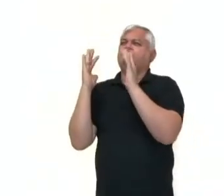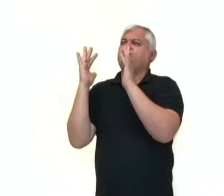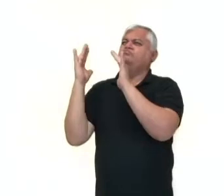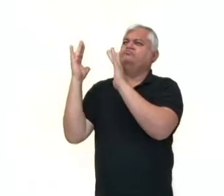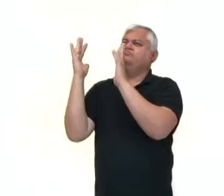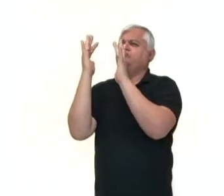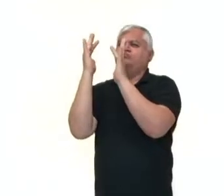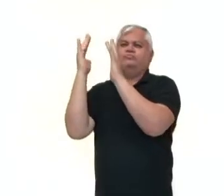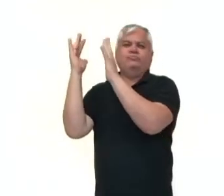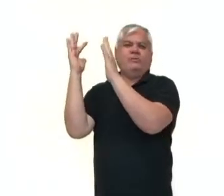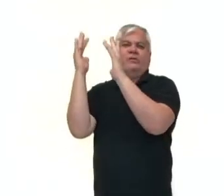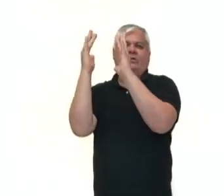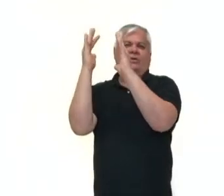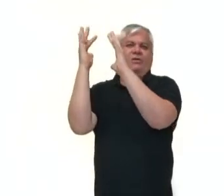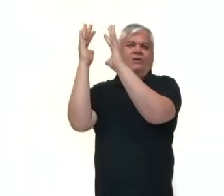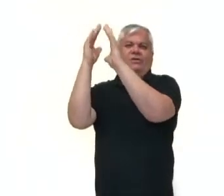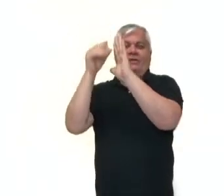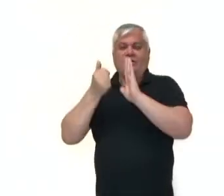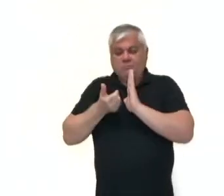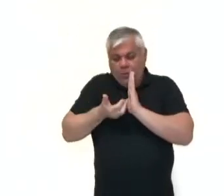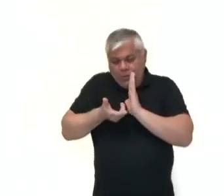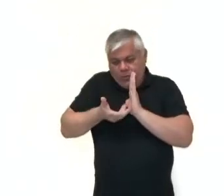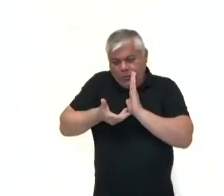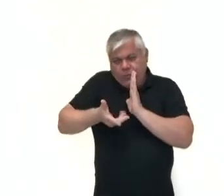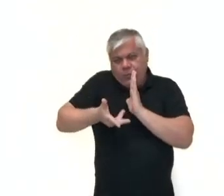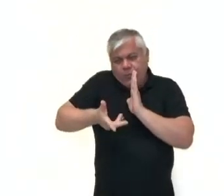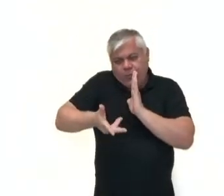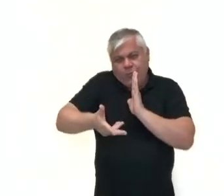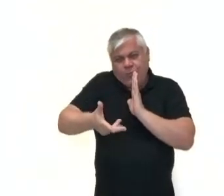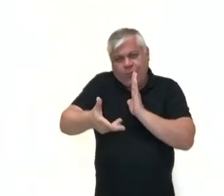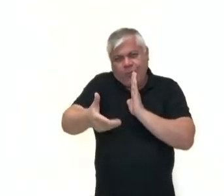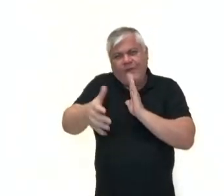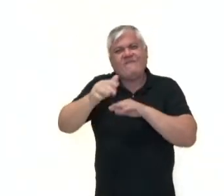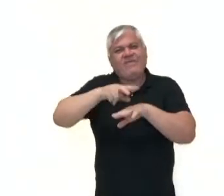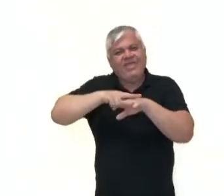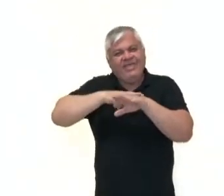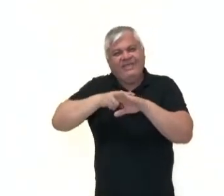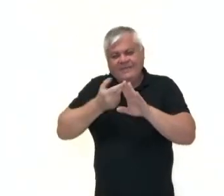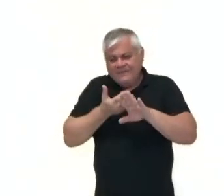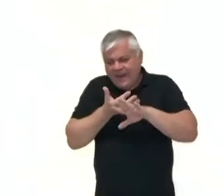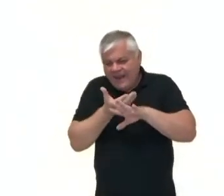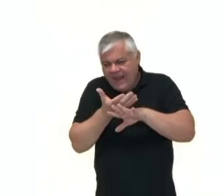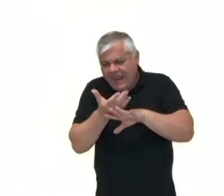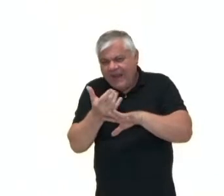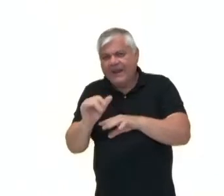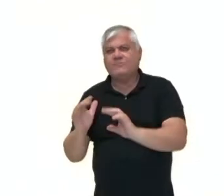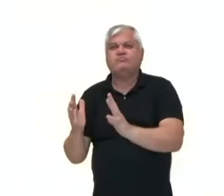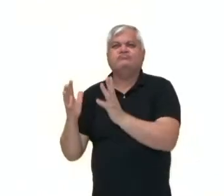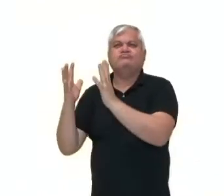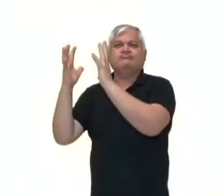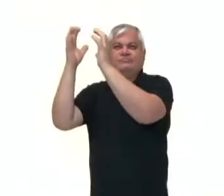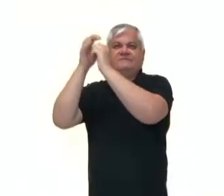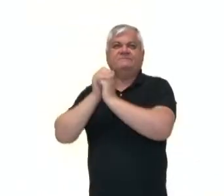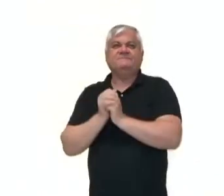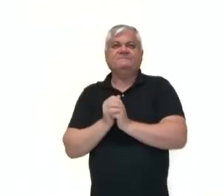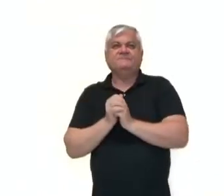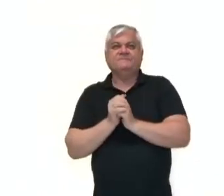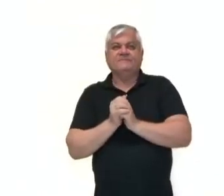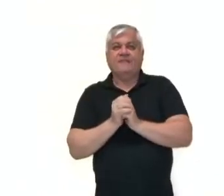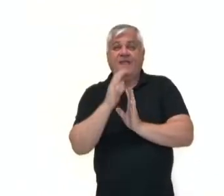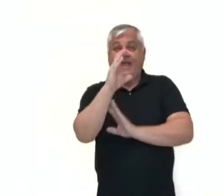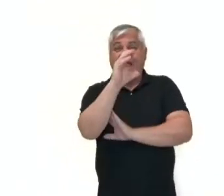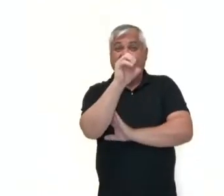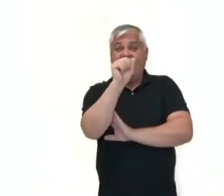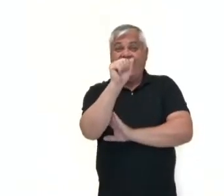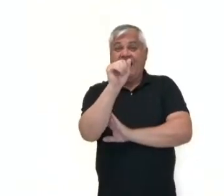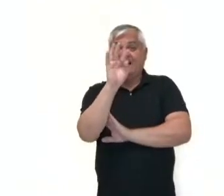né? Desde as plantas rasteiras até as árvores, né? Gigantescas ali de grande porte. A caatinga, que é aquela